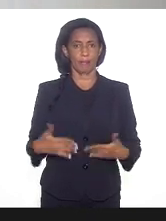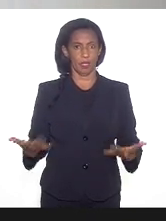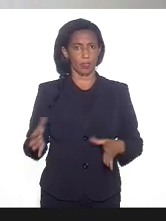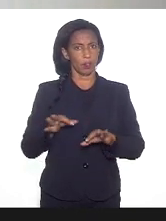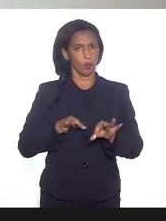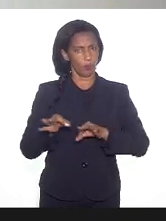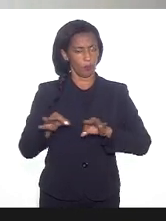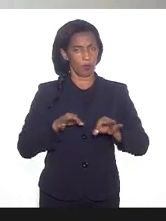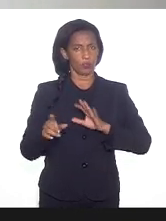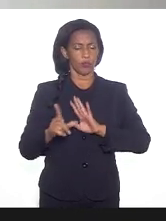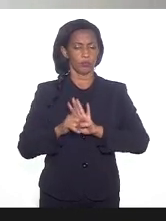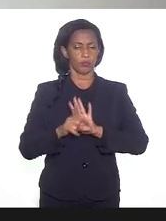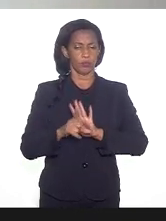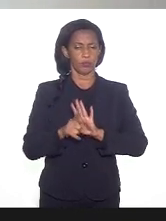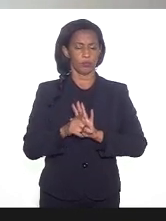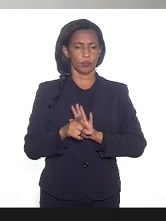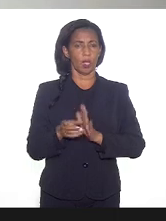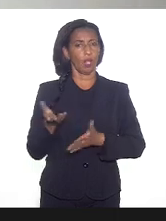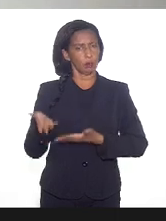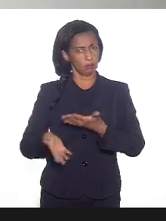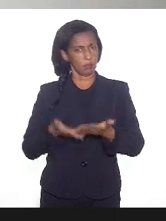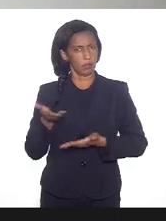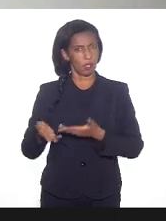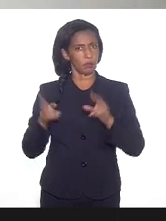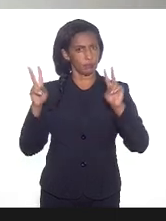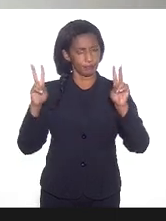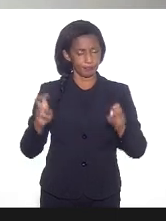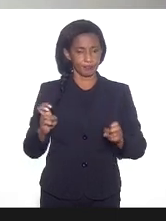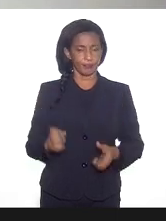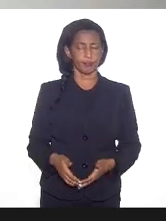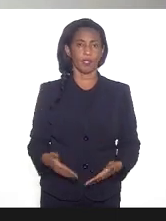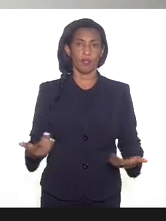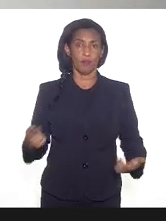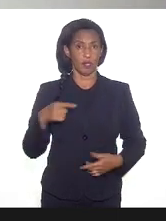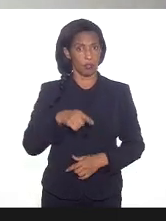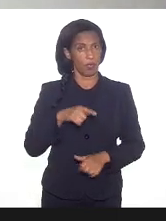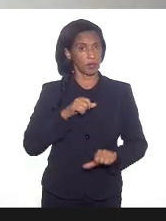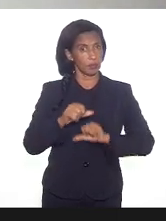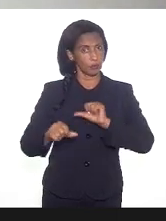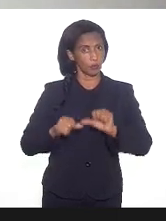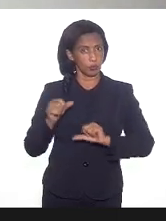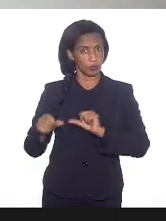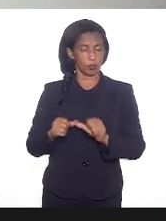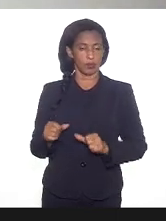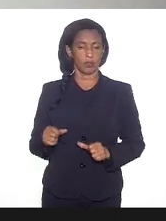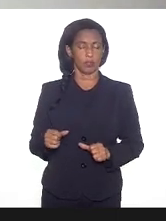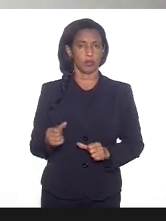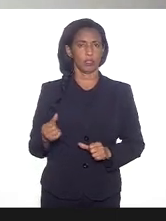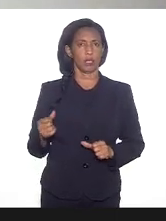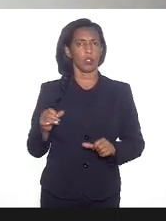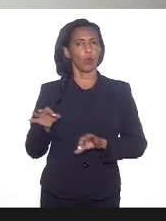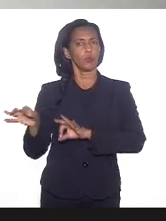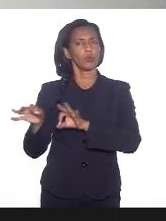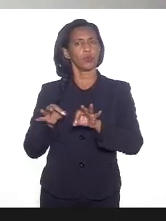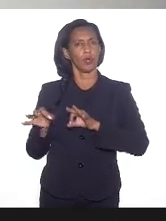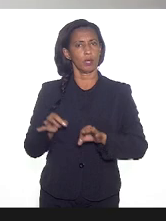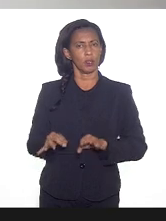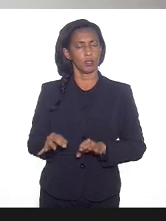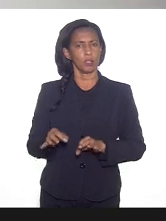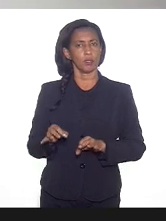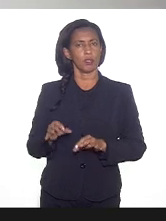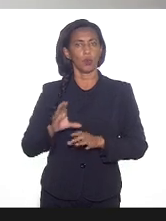projeto de lei trata disso, né, fazendo essa mudança na forma como se organiza o Conselho, fazendo